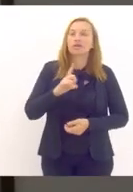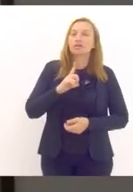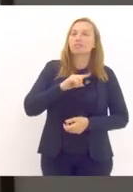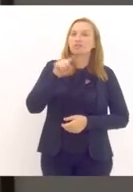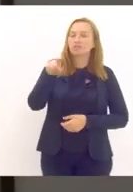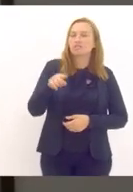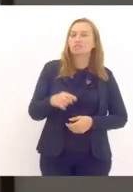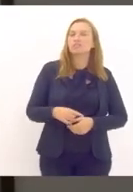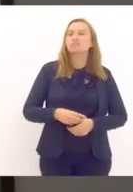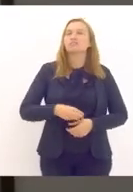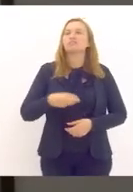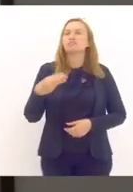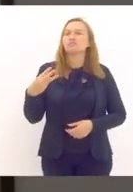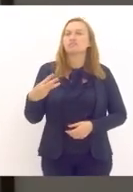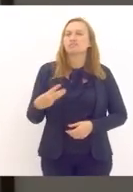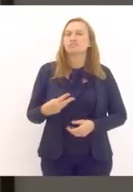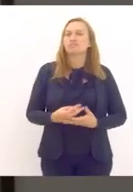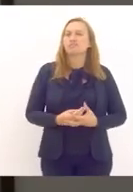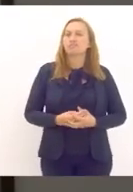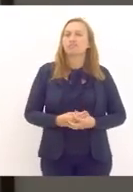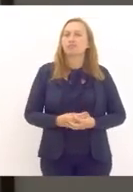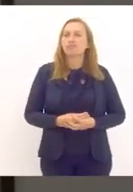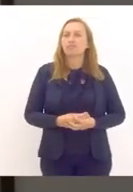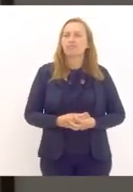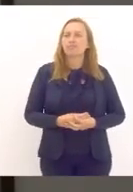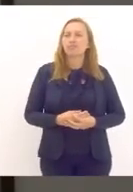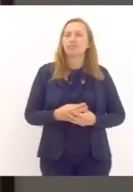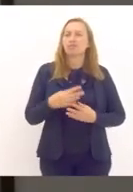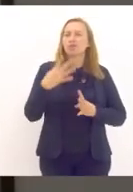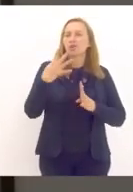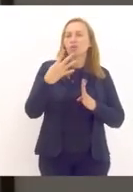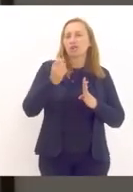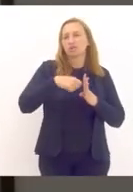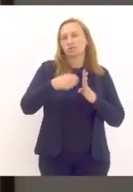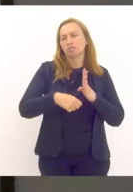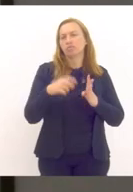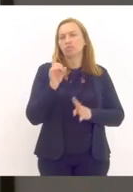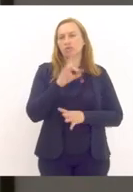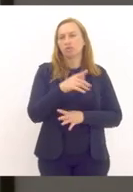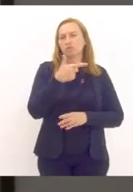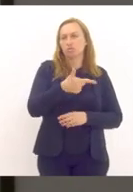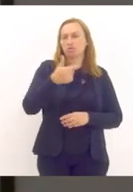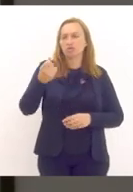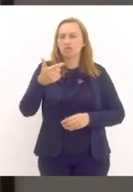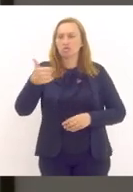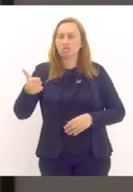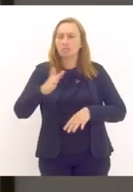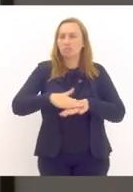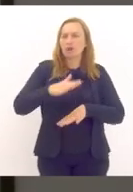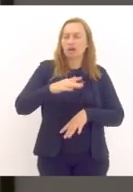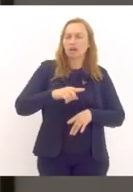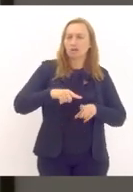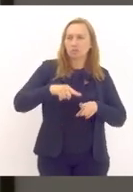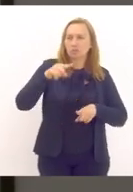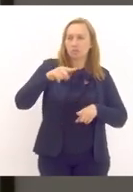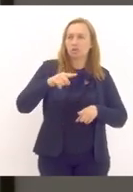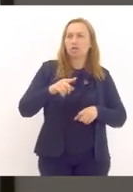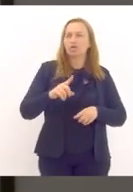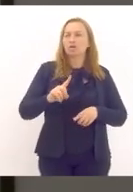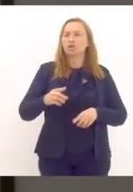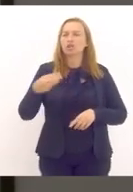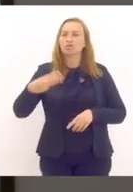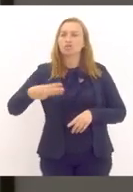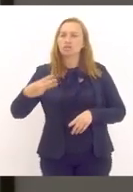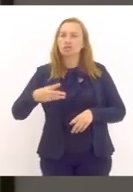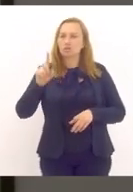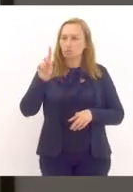do terceiro quadrimestre de 2021, uma arrecadação especialmente mais alta, e no terceiro quadrimestre, uma